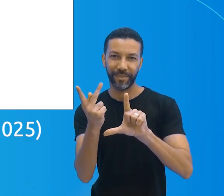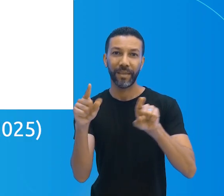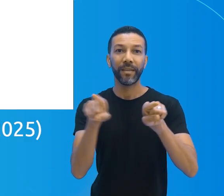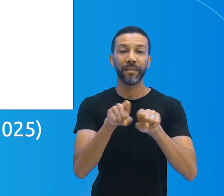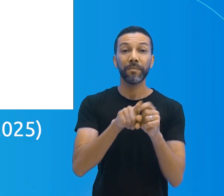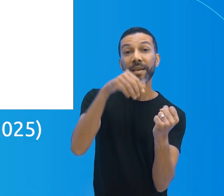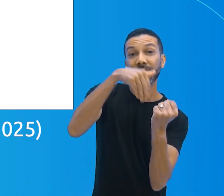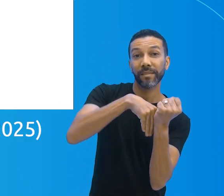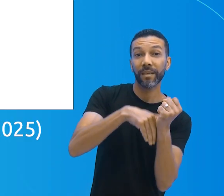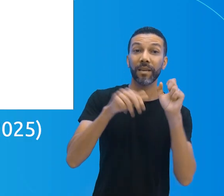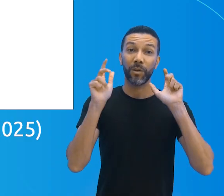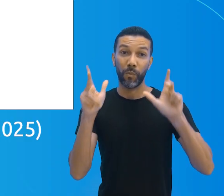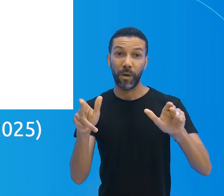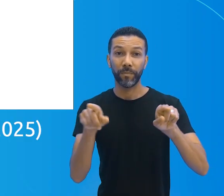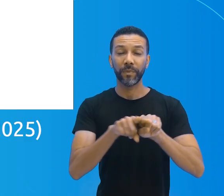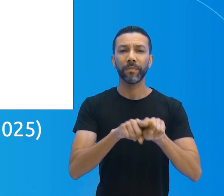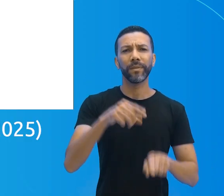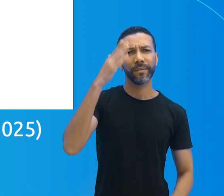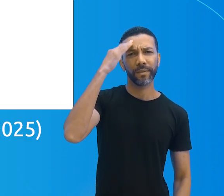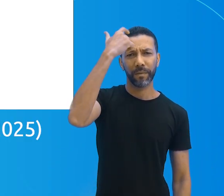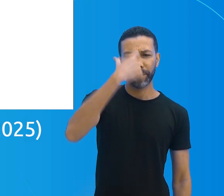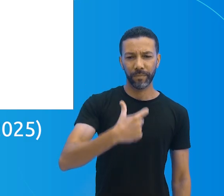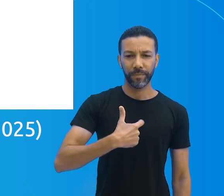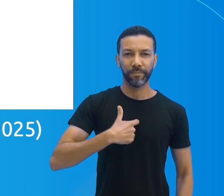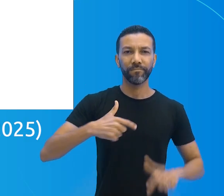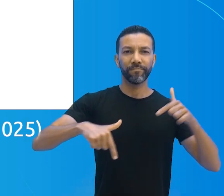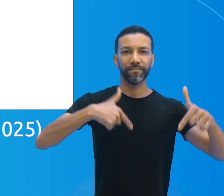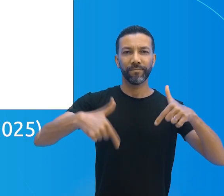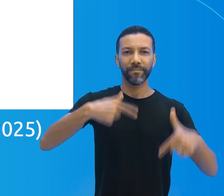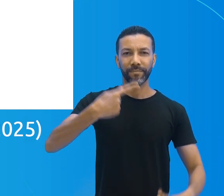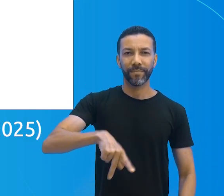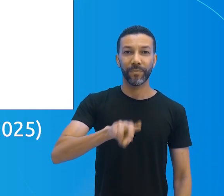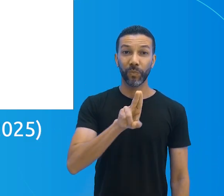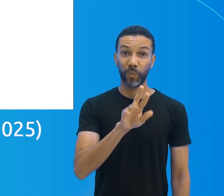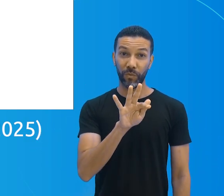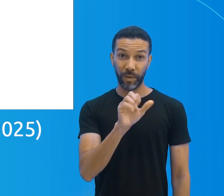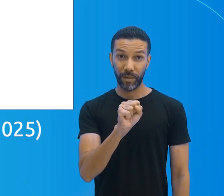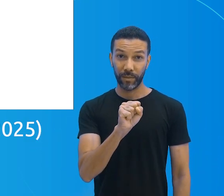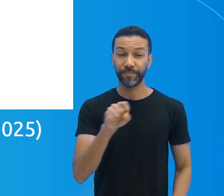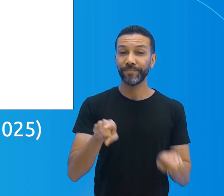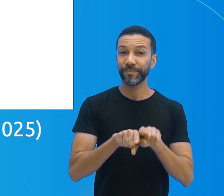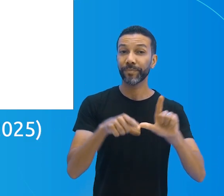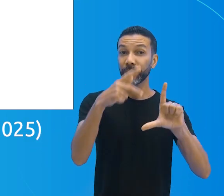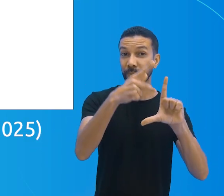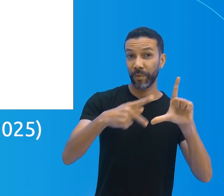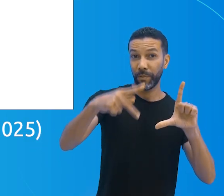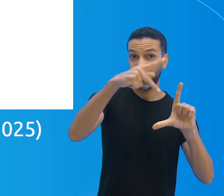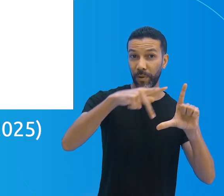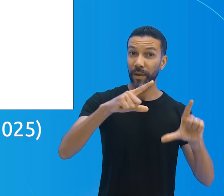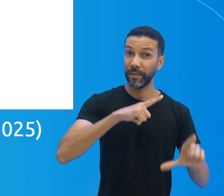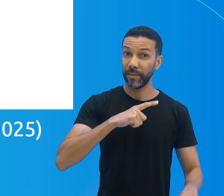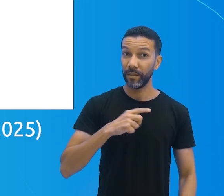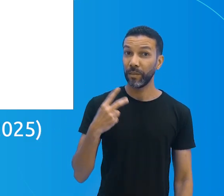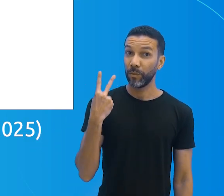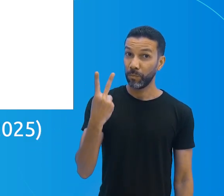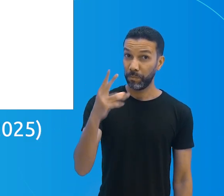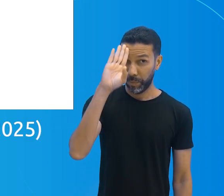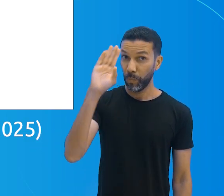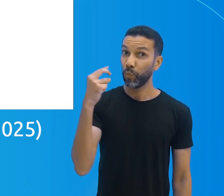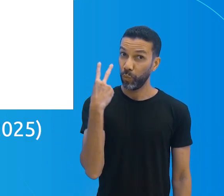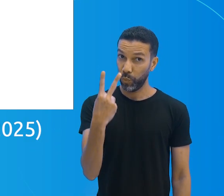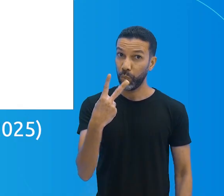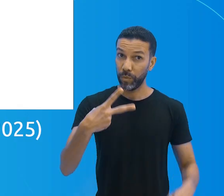servidores. Outra coisa importante é saber que o Polari, ele funciona basicamente com dois atores,